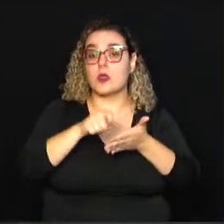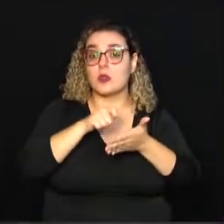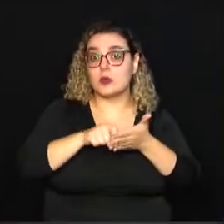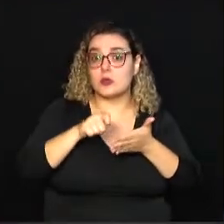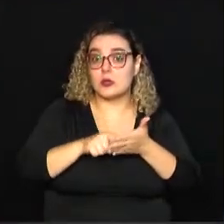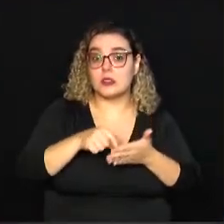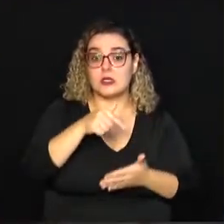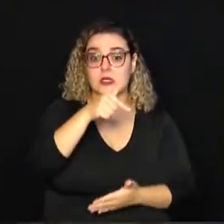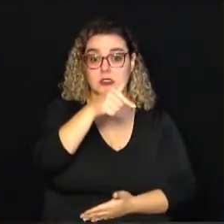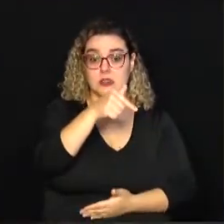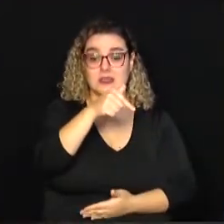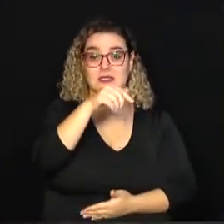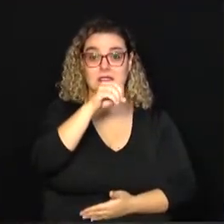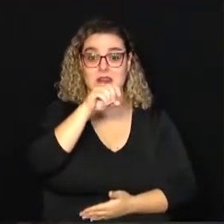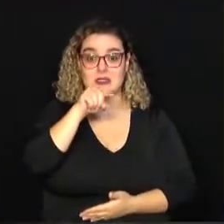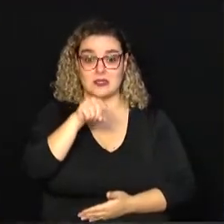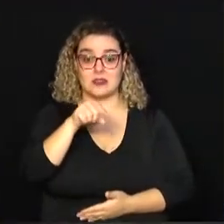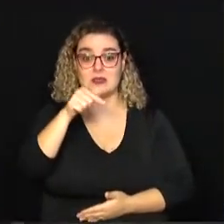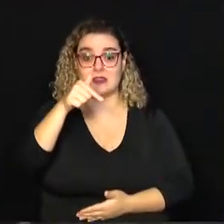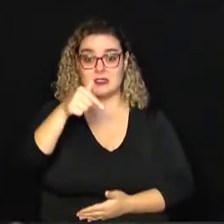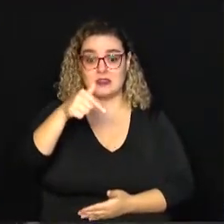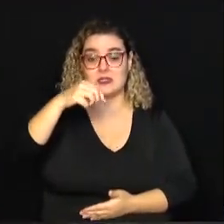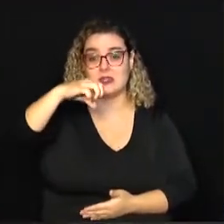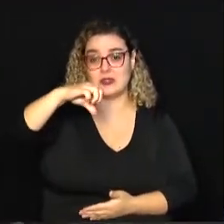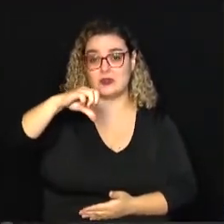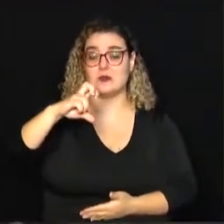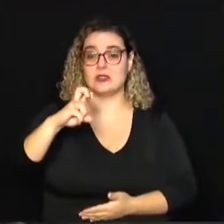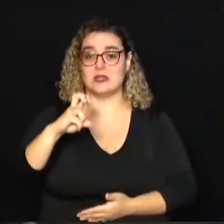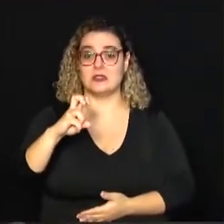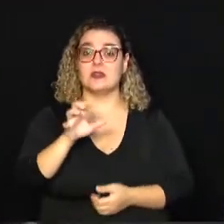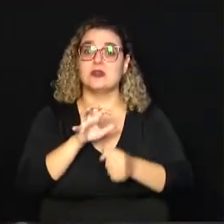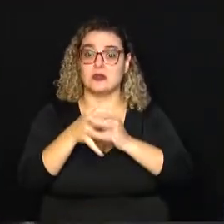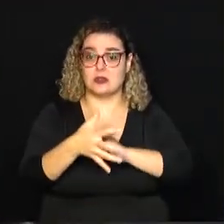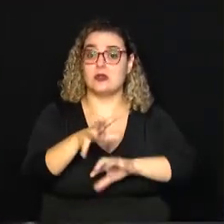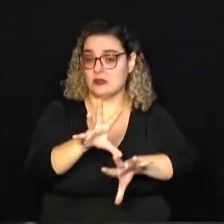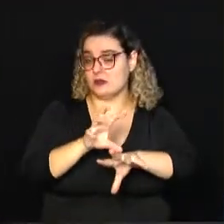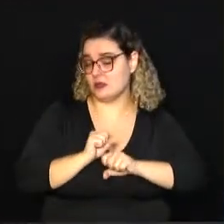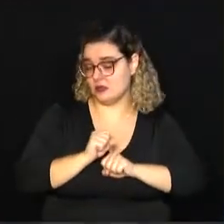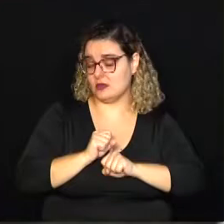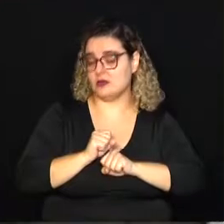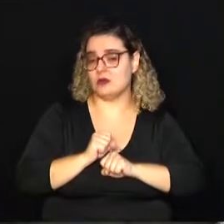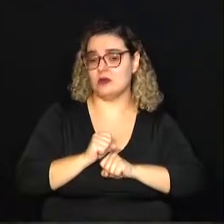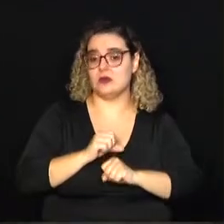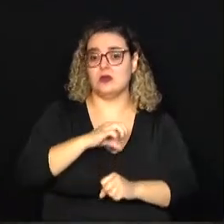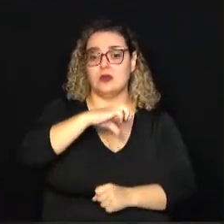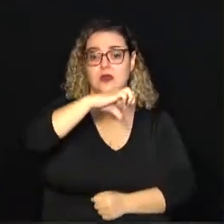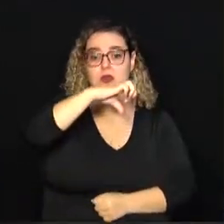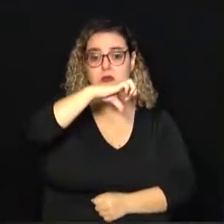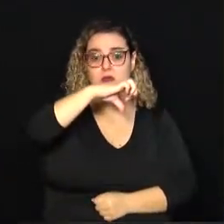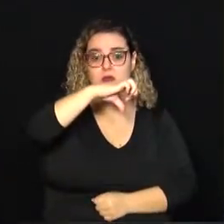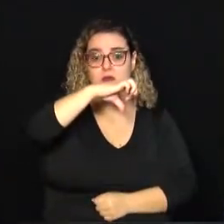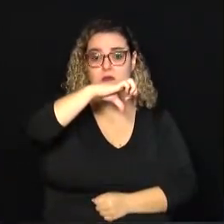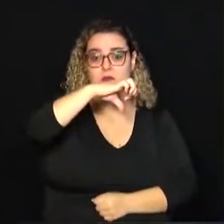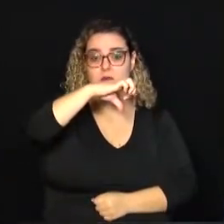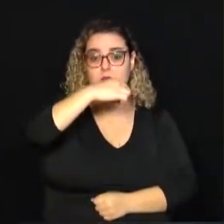com 70.795 casos confirmados e 1.914